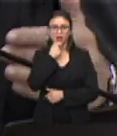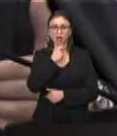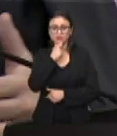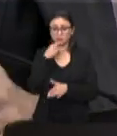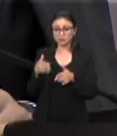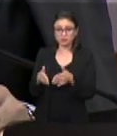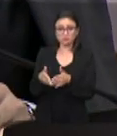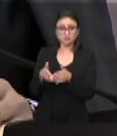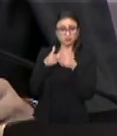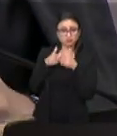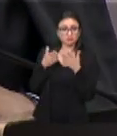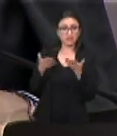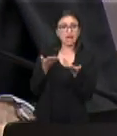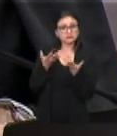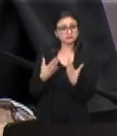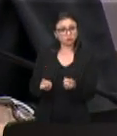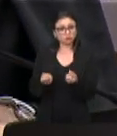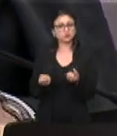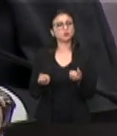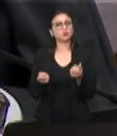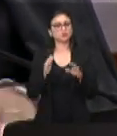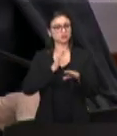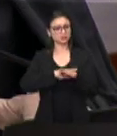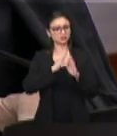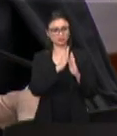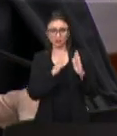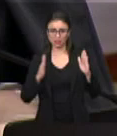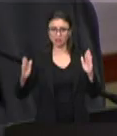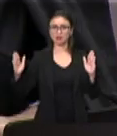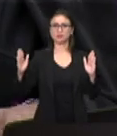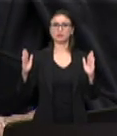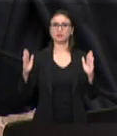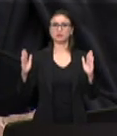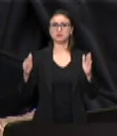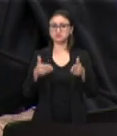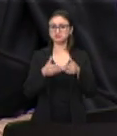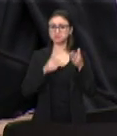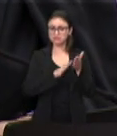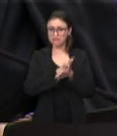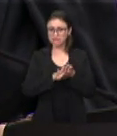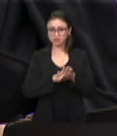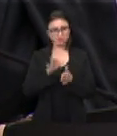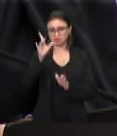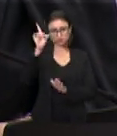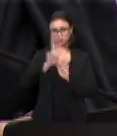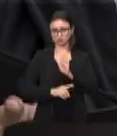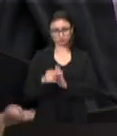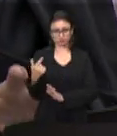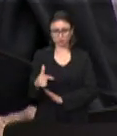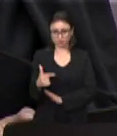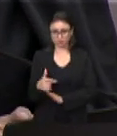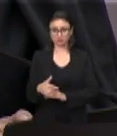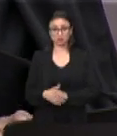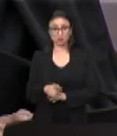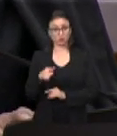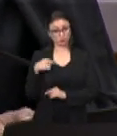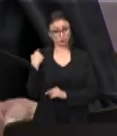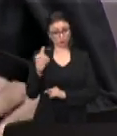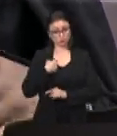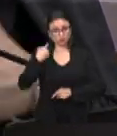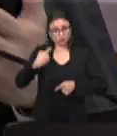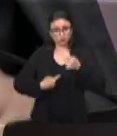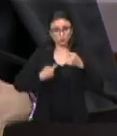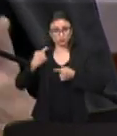que aceitou o prazo conjunto e se manifestou, não fez pedido expresso, ele não tem o direito à nulidade. Exato. Isso que nós